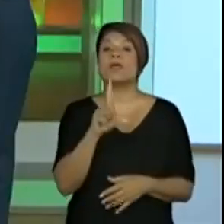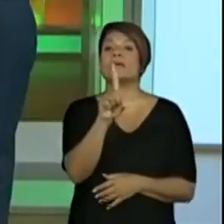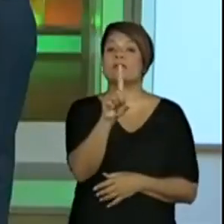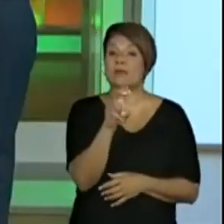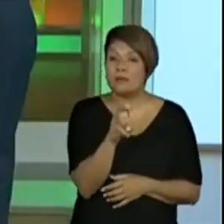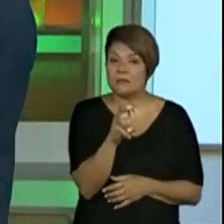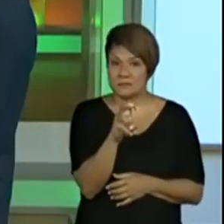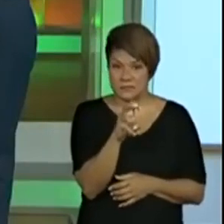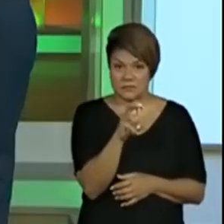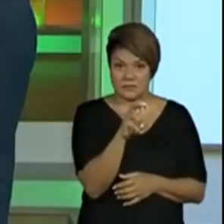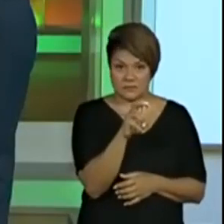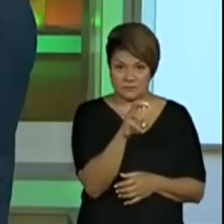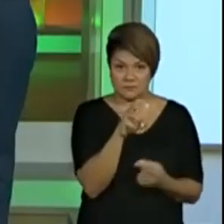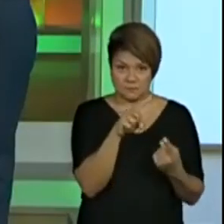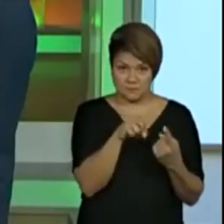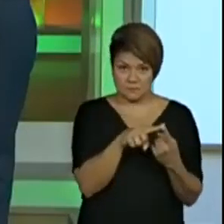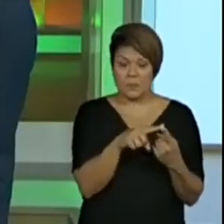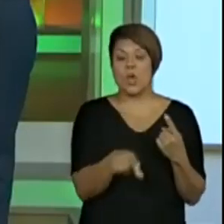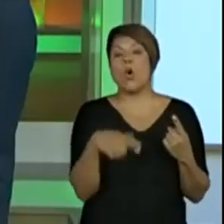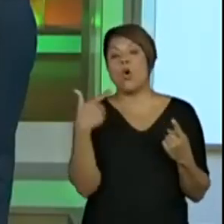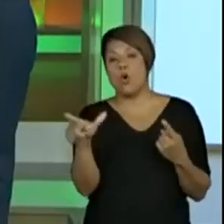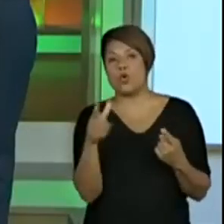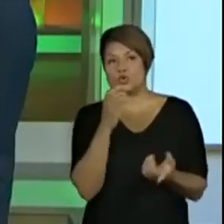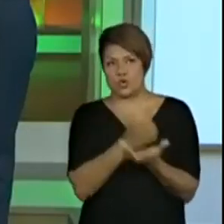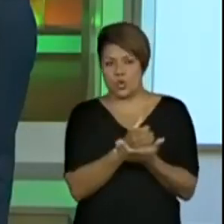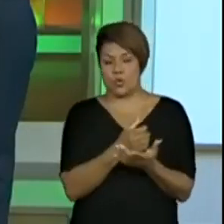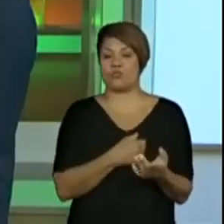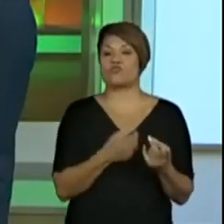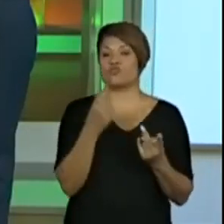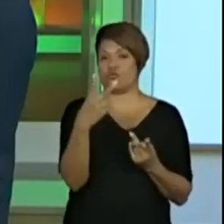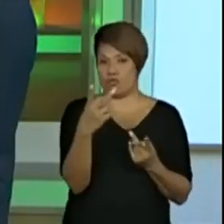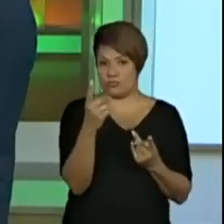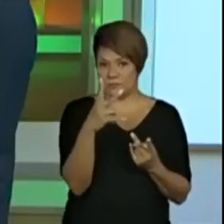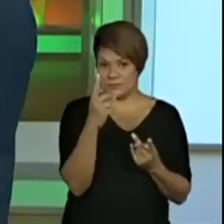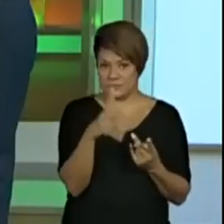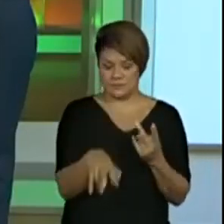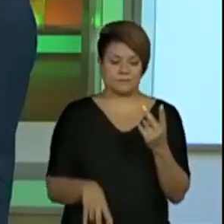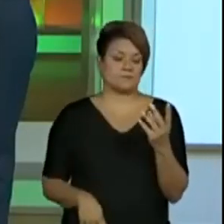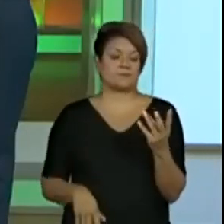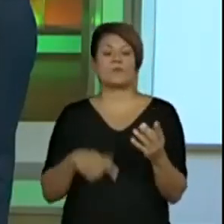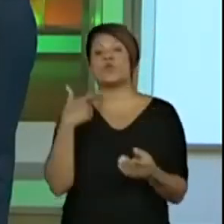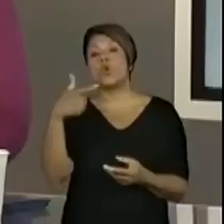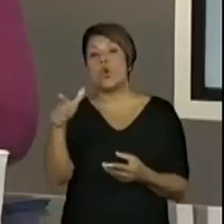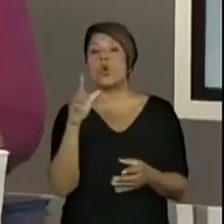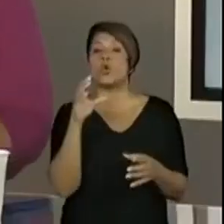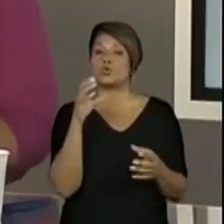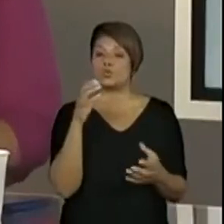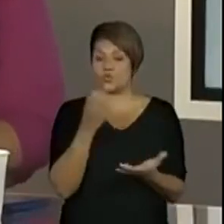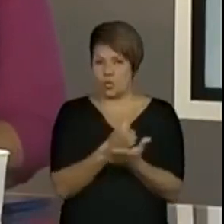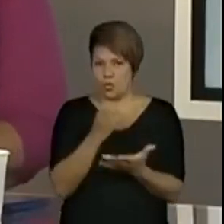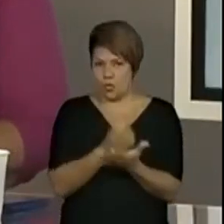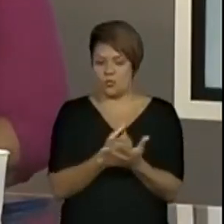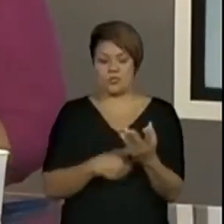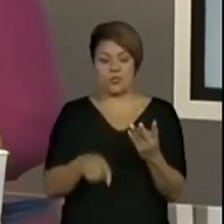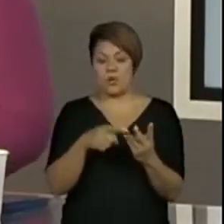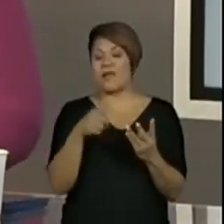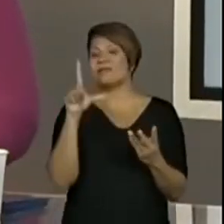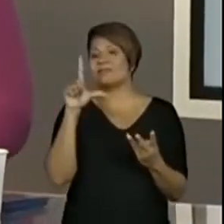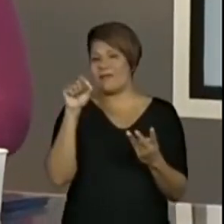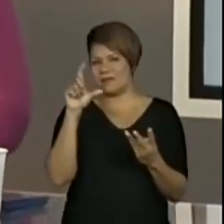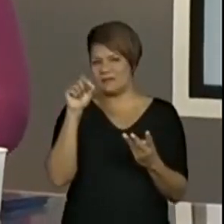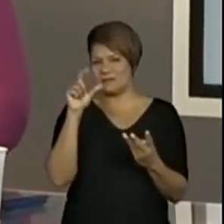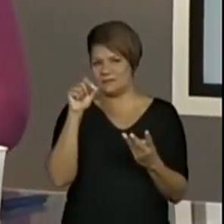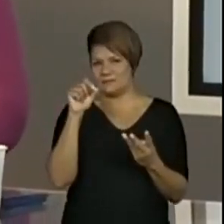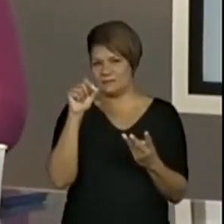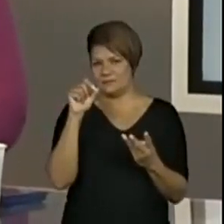qual copo tem 12 palitos e qual copo vai ter 10 palitos, tá